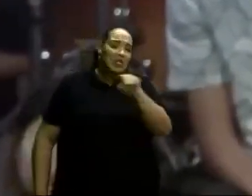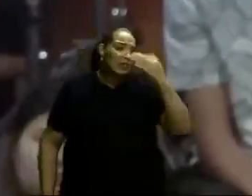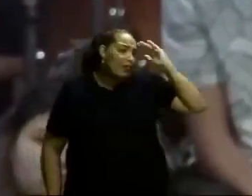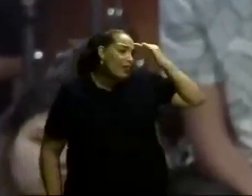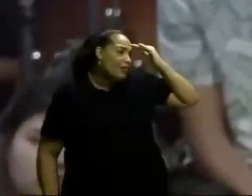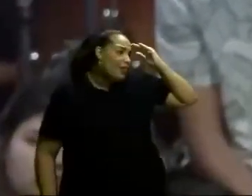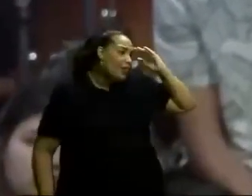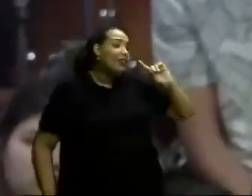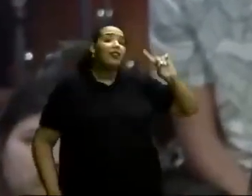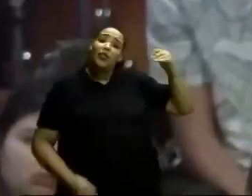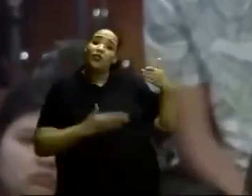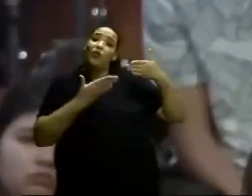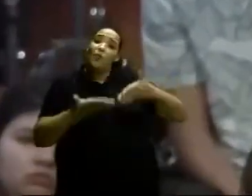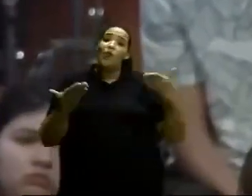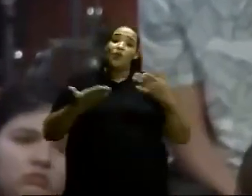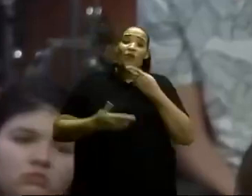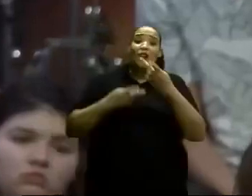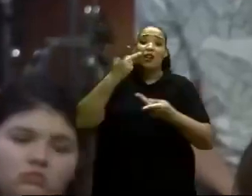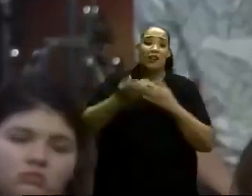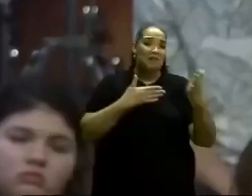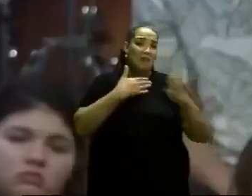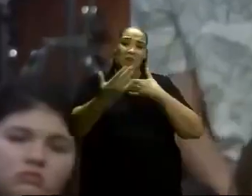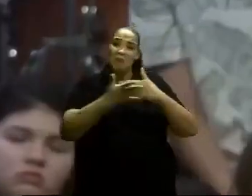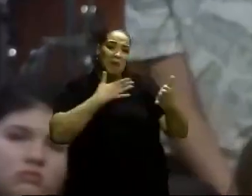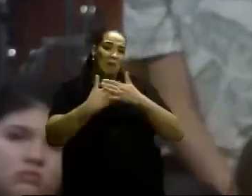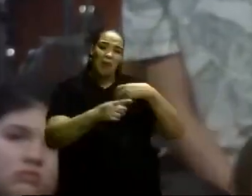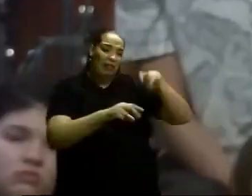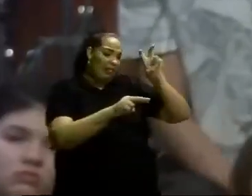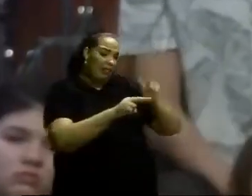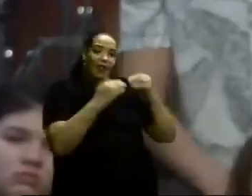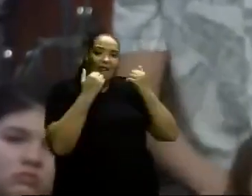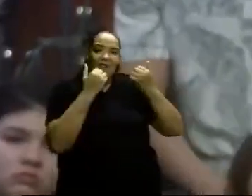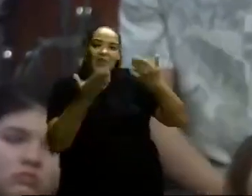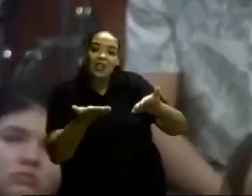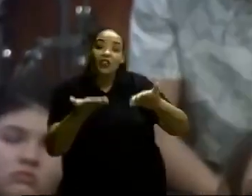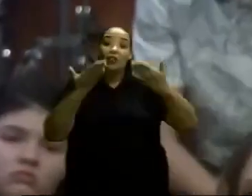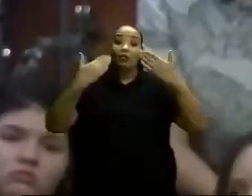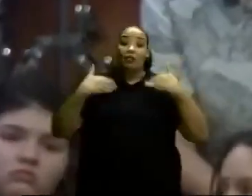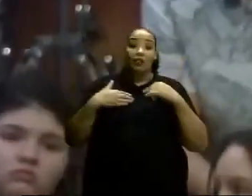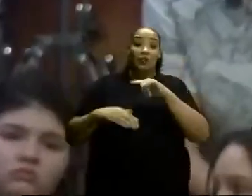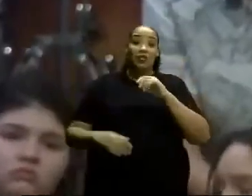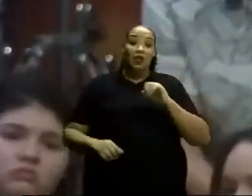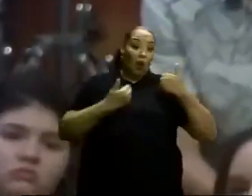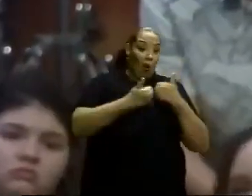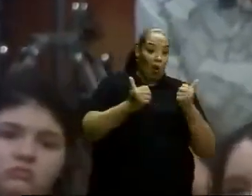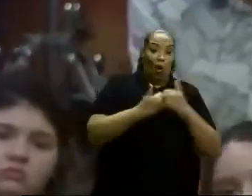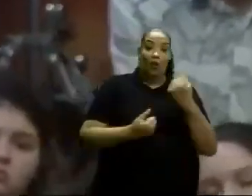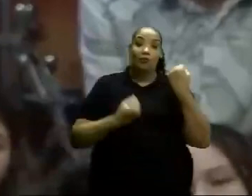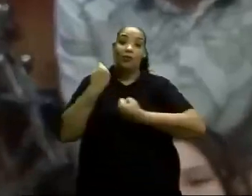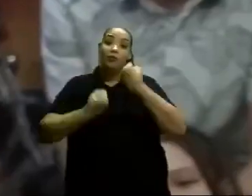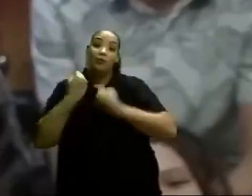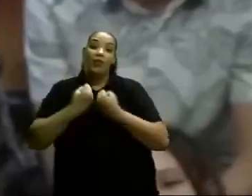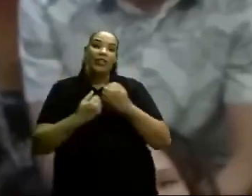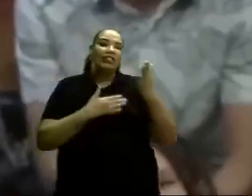entendendo? Deus te trouxe hoje aqui para dizer: não importa se tu está sentado na frente ou atrás, se tu é do ônibus ou do carro,